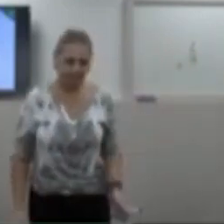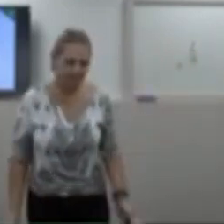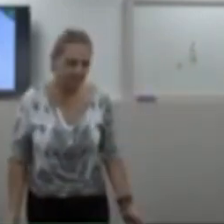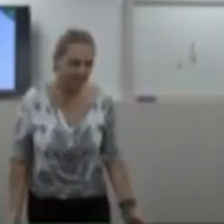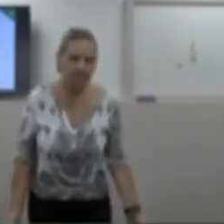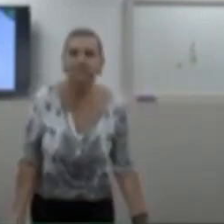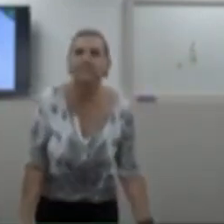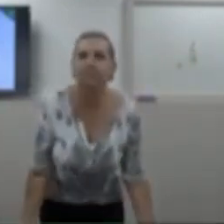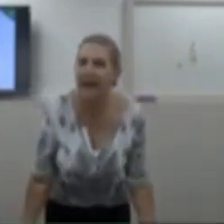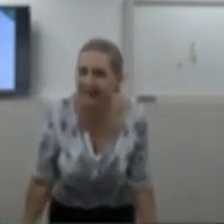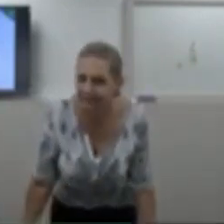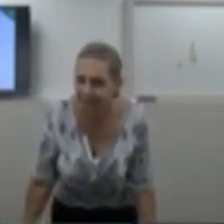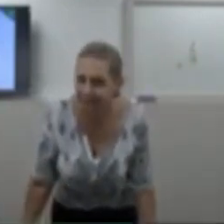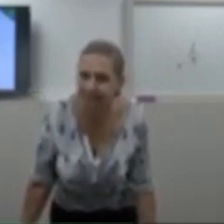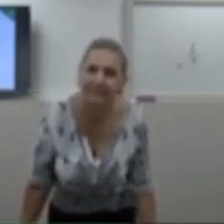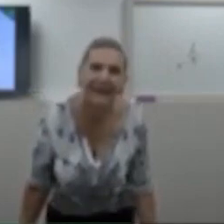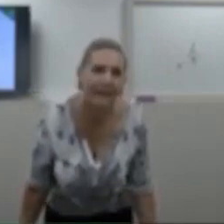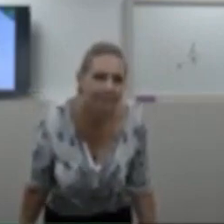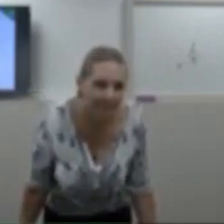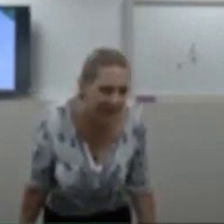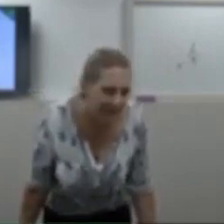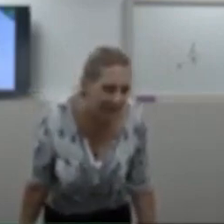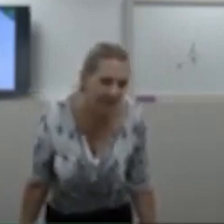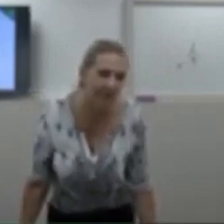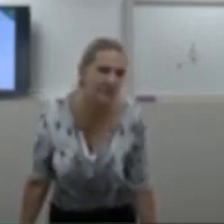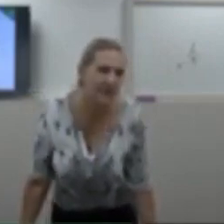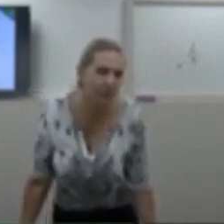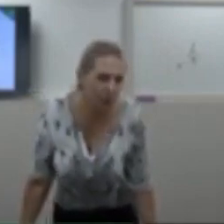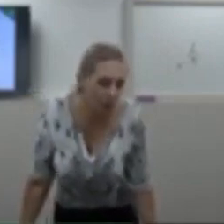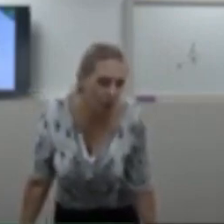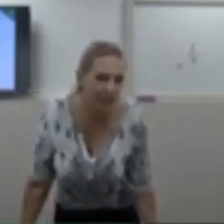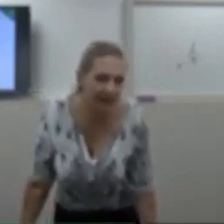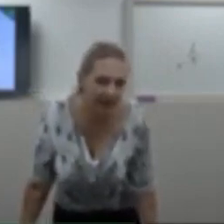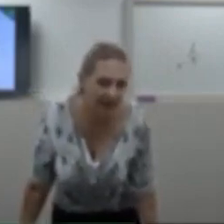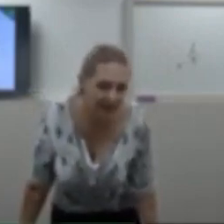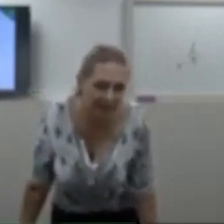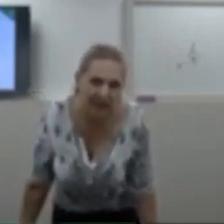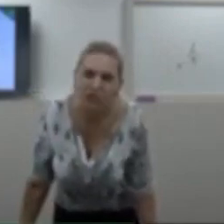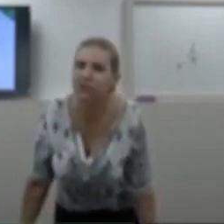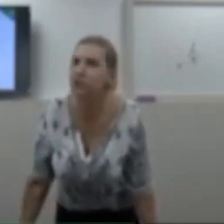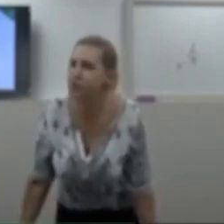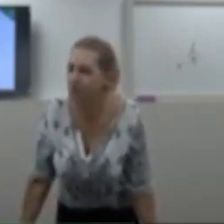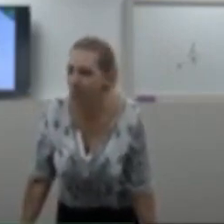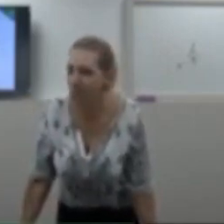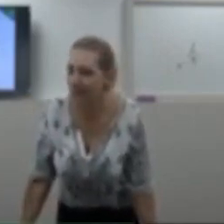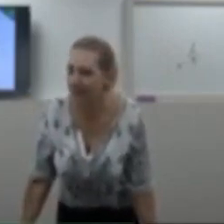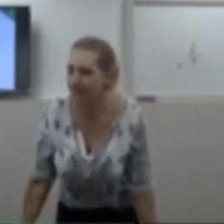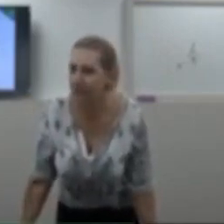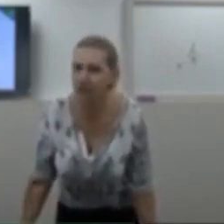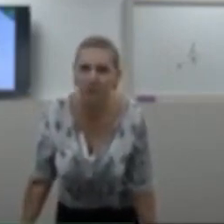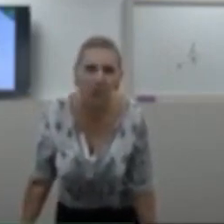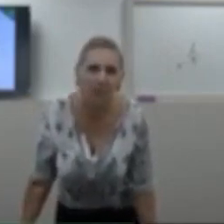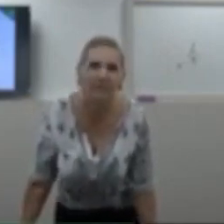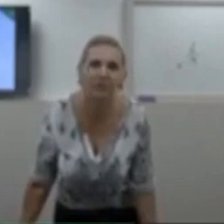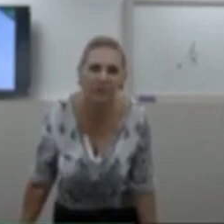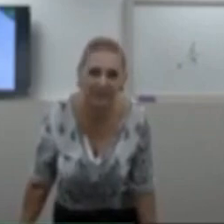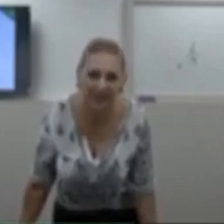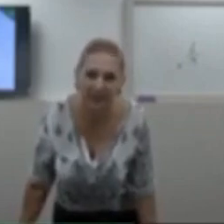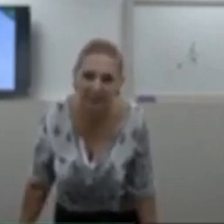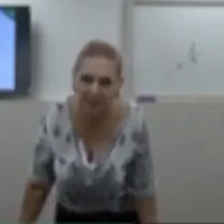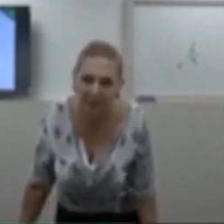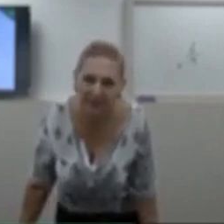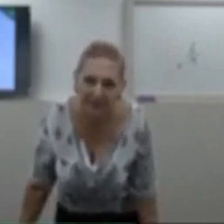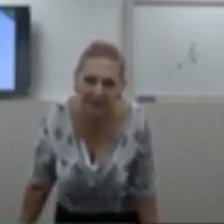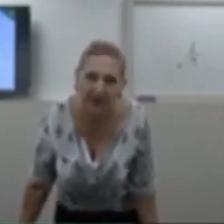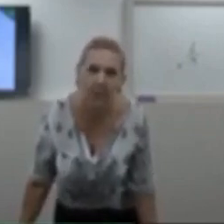Professora, para. Para, porque você é muito ruim para dar aula de matemática. Desculpa, desculpa. Vamos